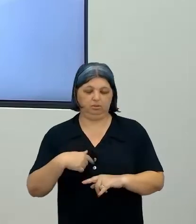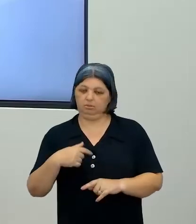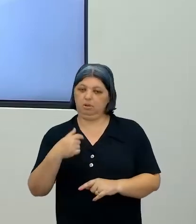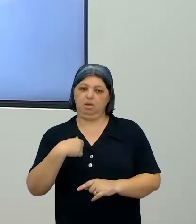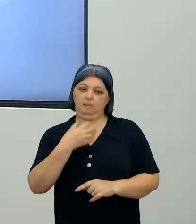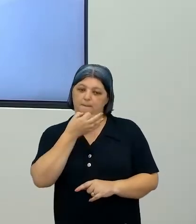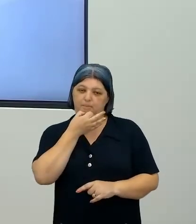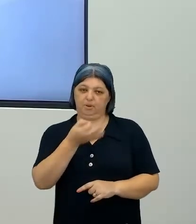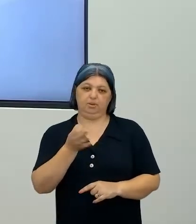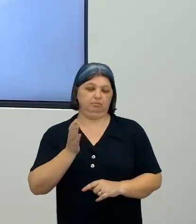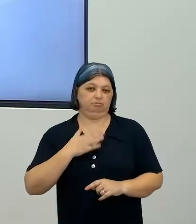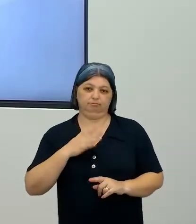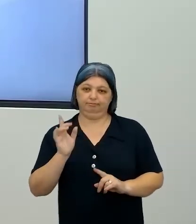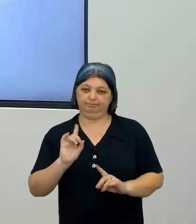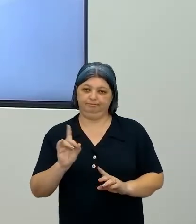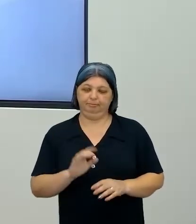quero